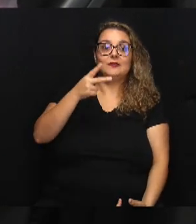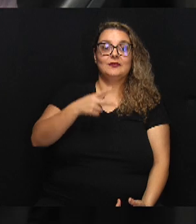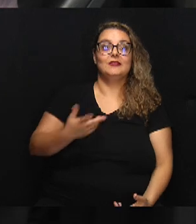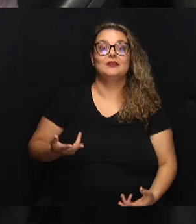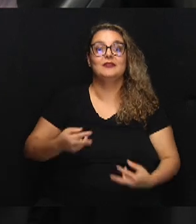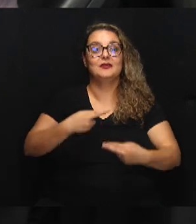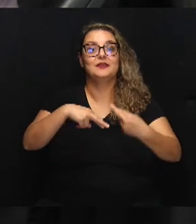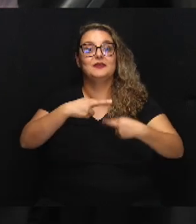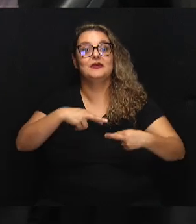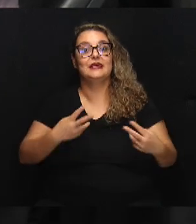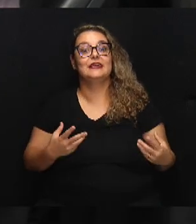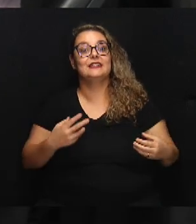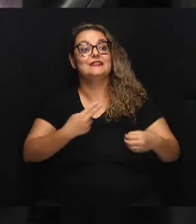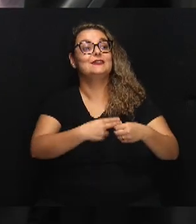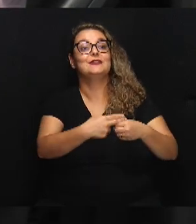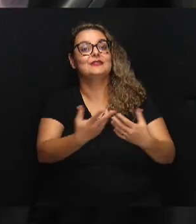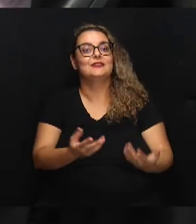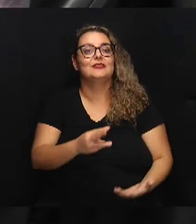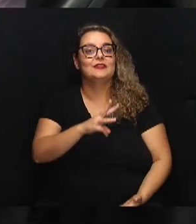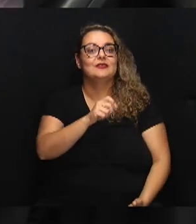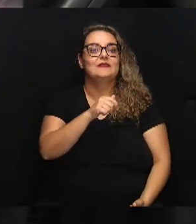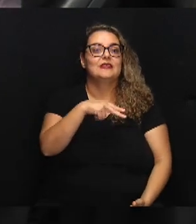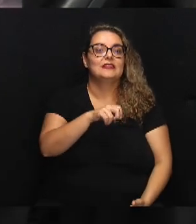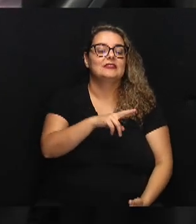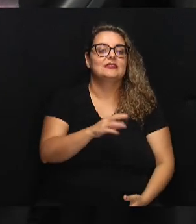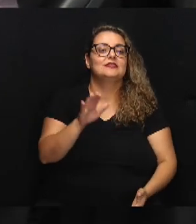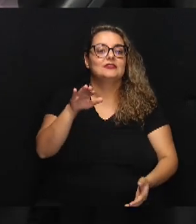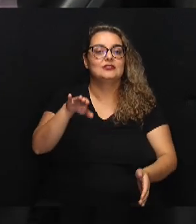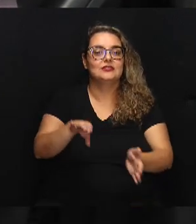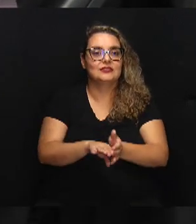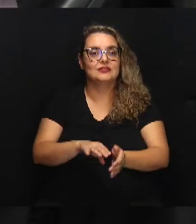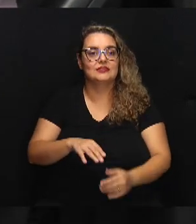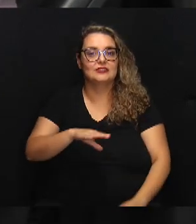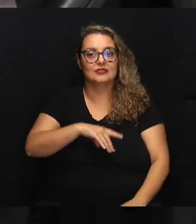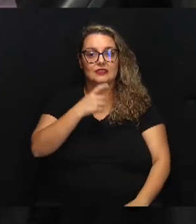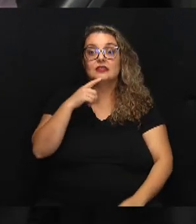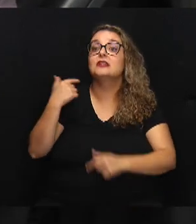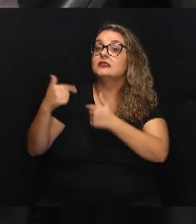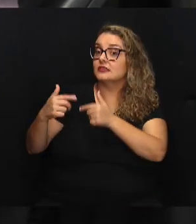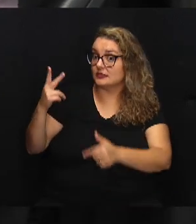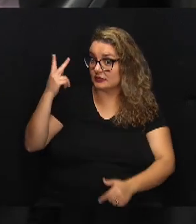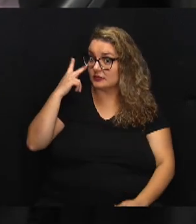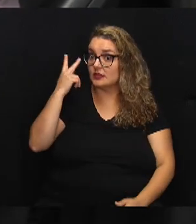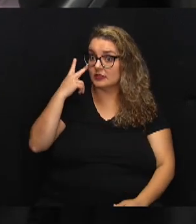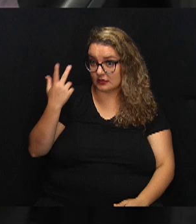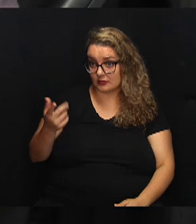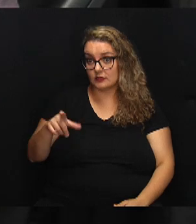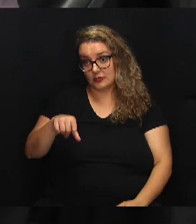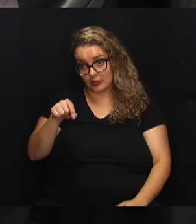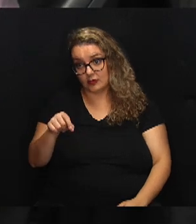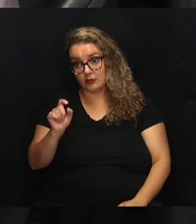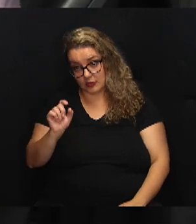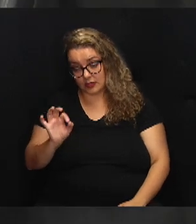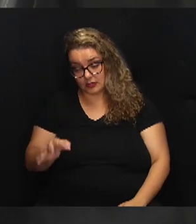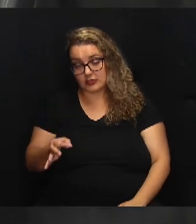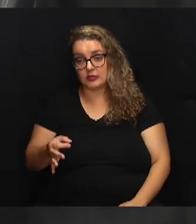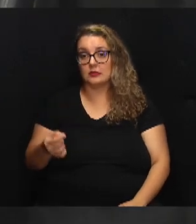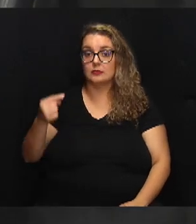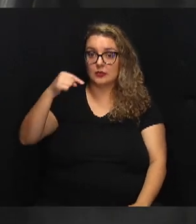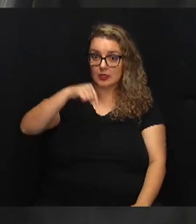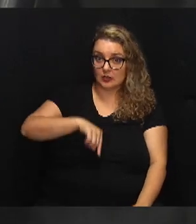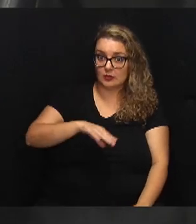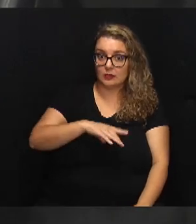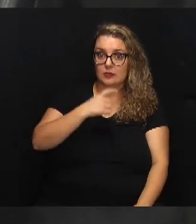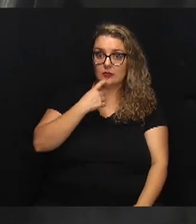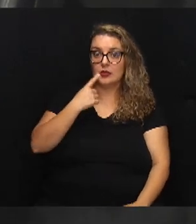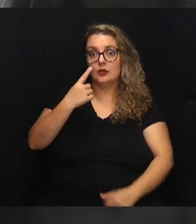casamento com a Unicamp. Vamos lá, Wagner chega em Campinas. Ainda trabalhava em São Paulo, Tá. né, então foi uma opção mesmo de vir para Campinas. Eu trabalhei ainda